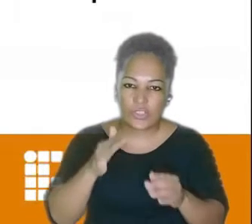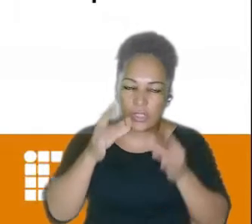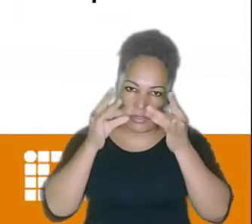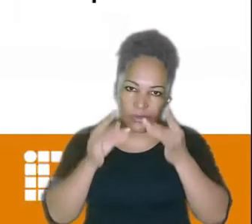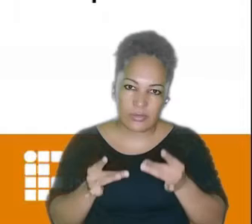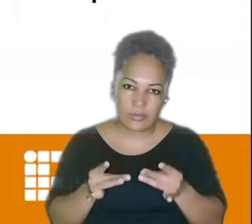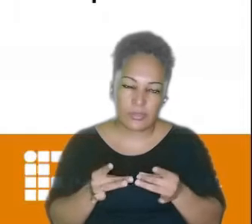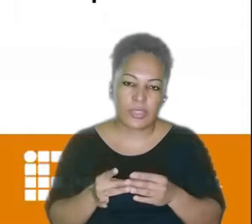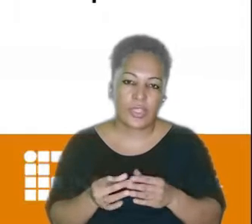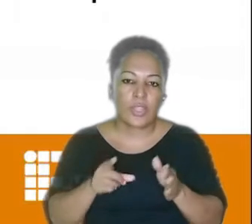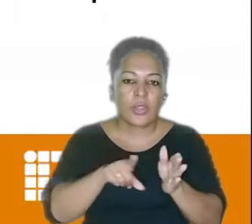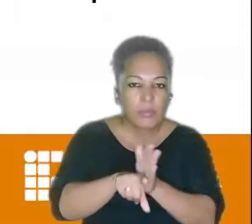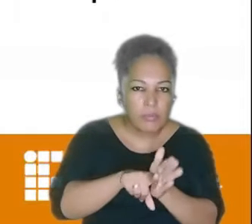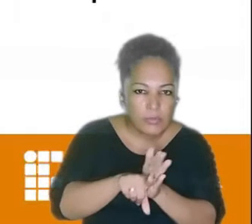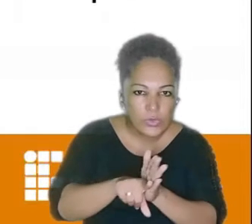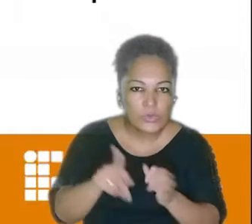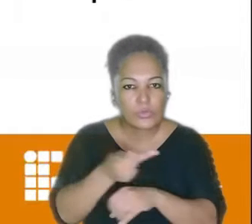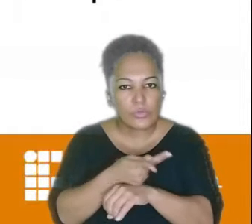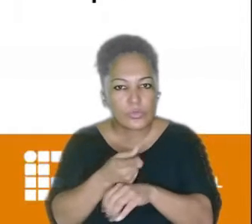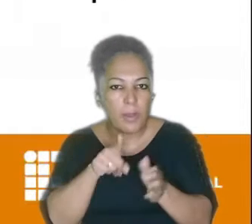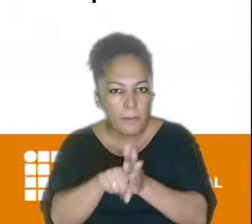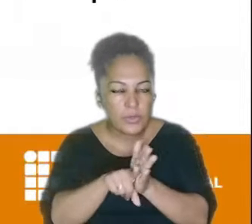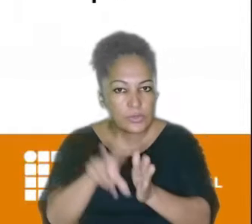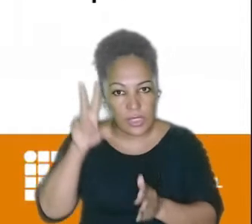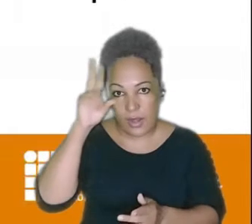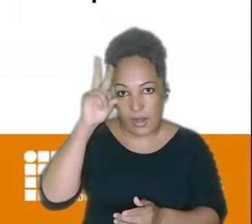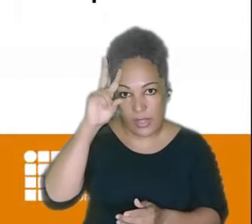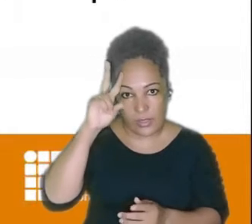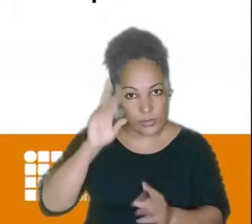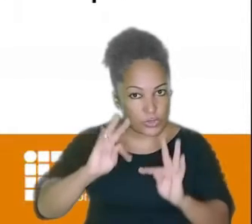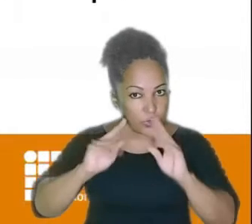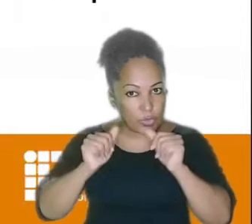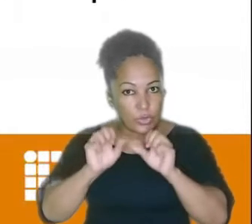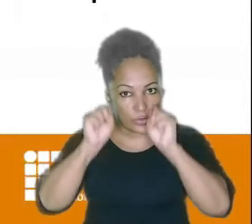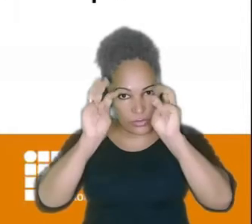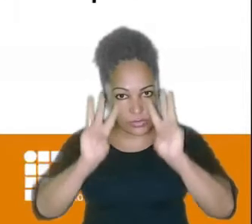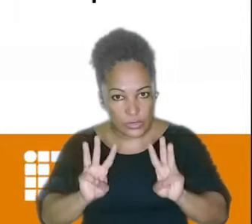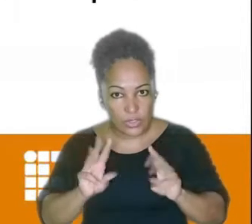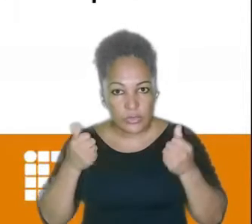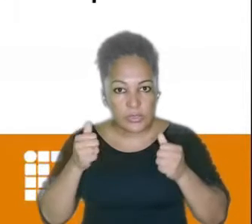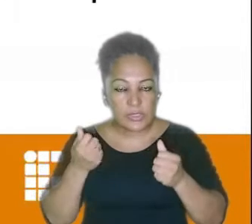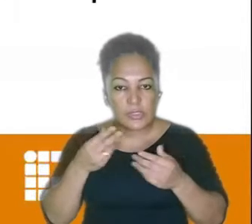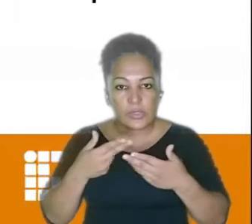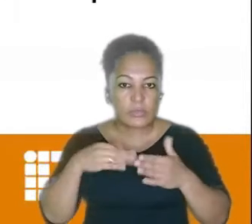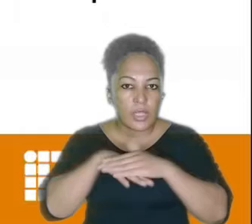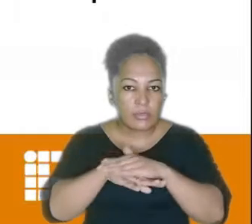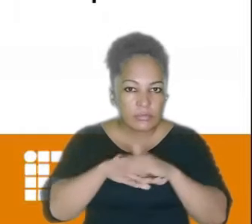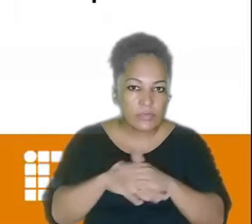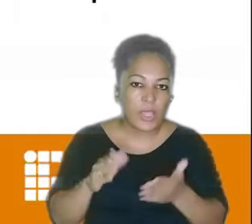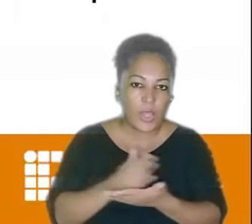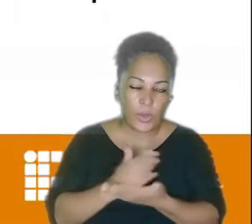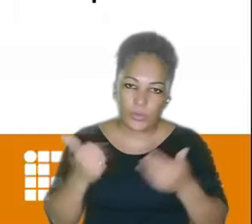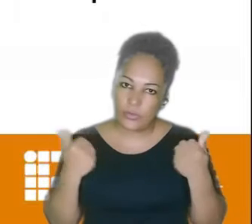eu falei, que consultam, né? Até que tem um lembre-se, nem todos os requisitos de software precisam de entidades para